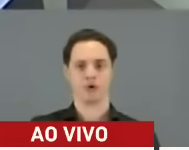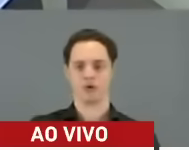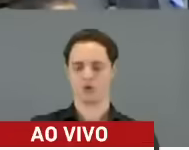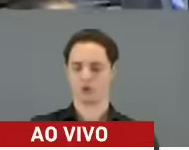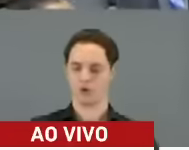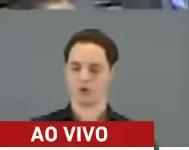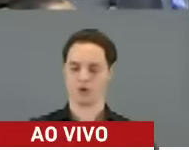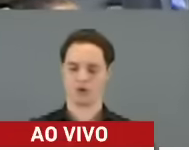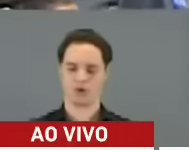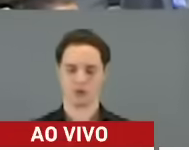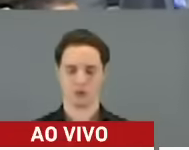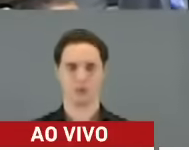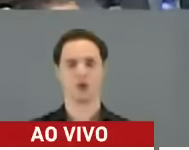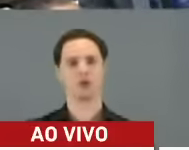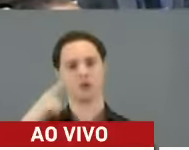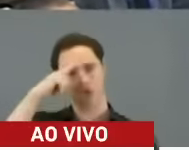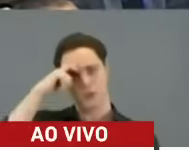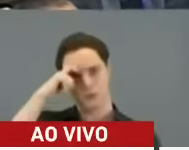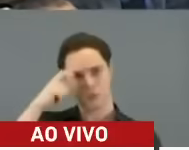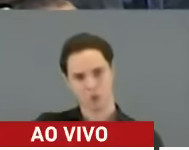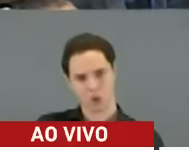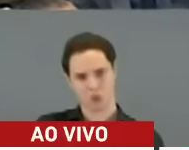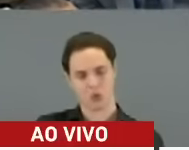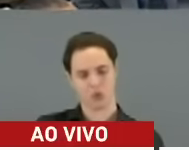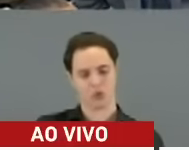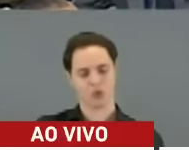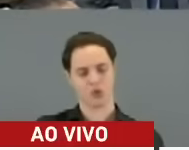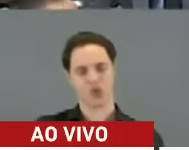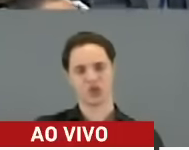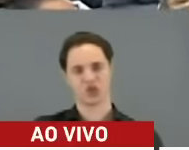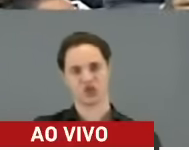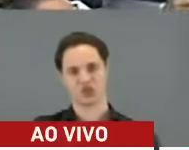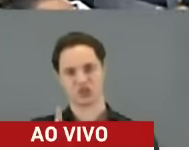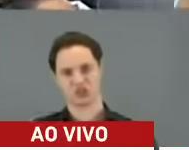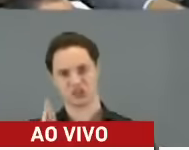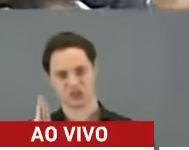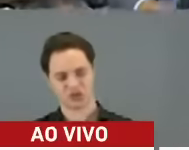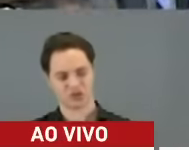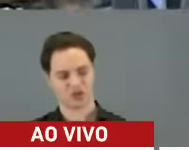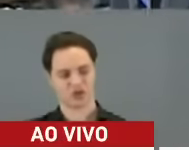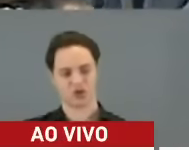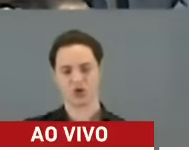horas, mas a CPMI querendo documentos do Ministério.